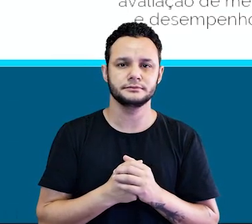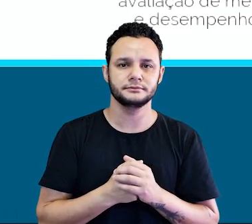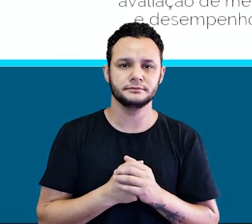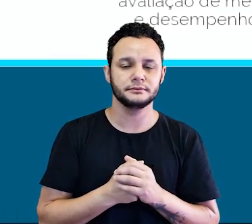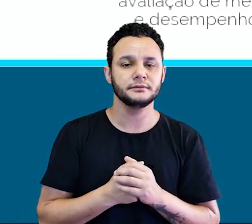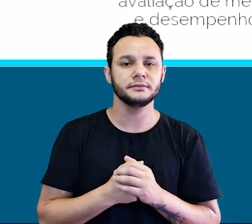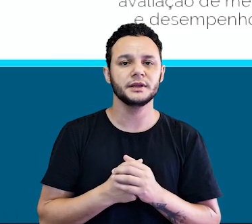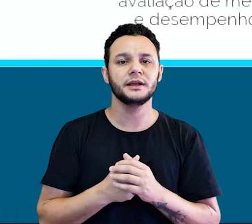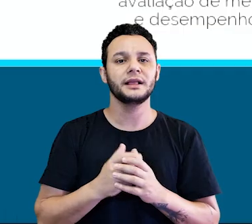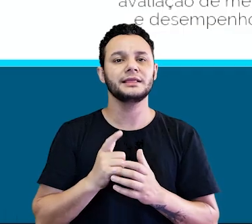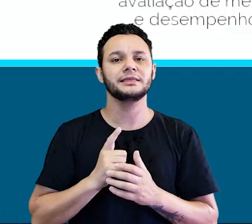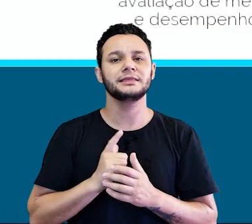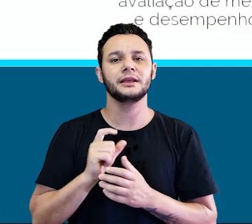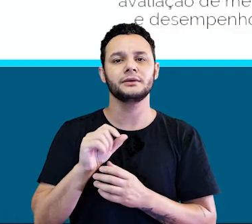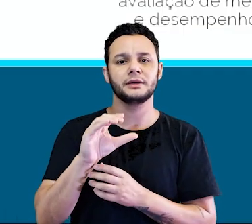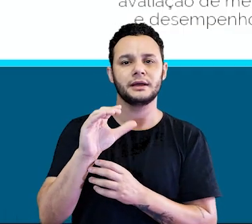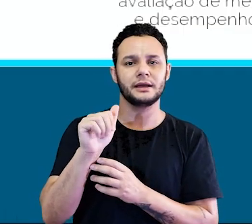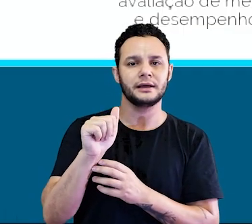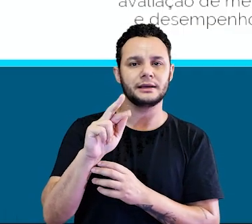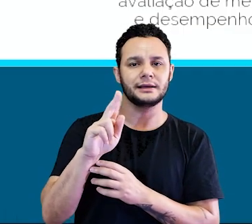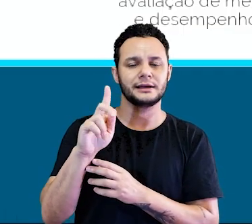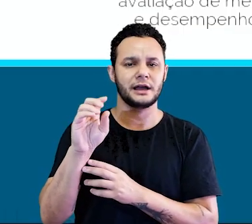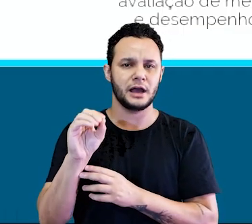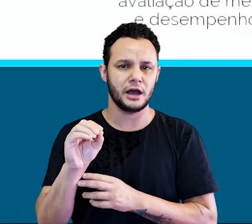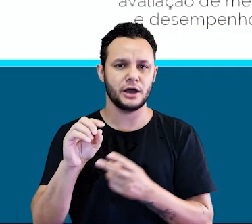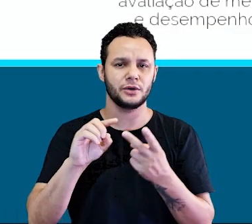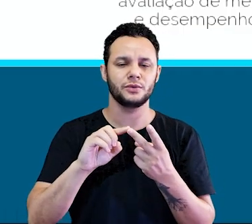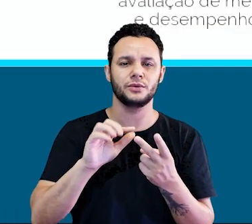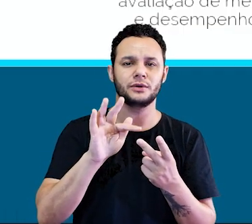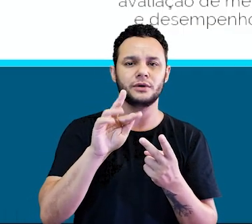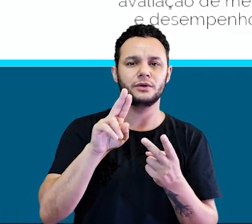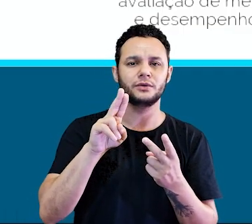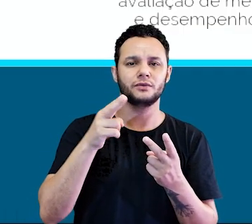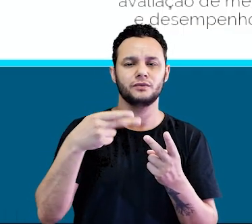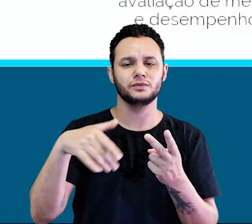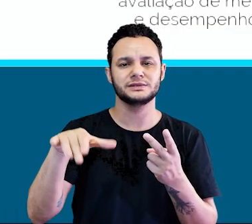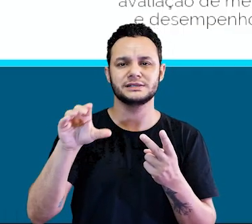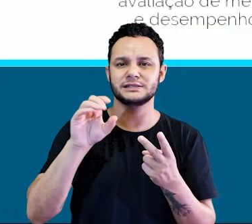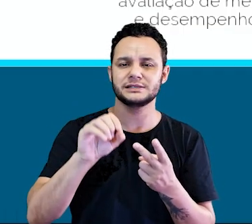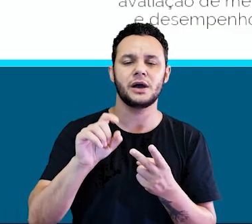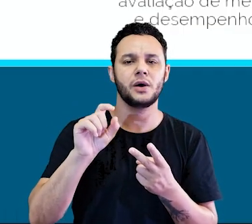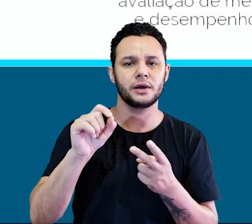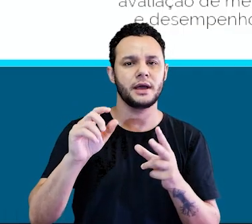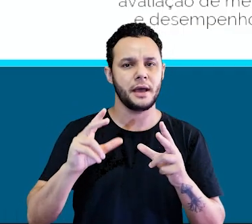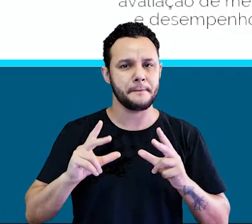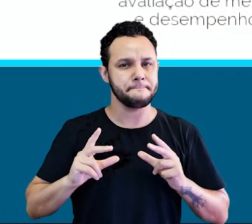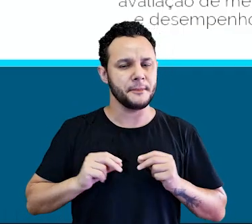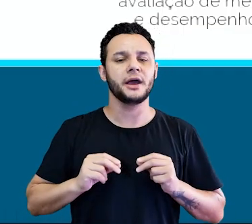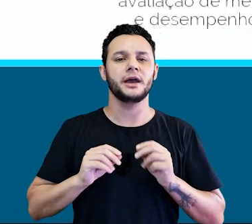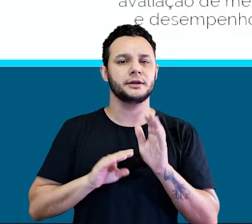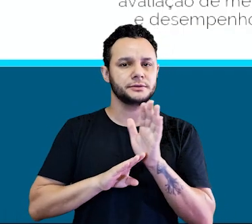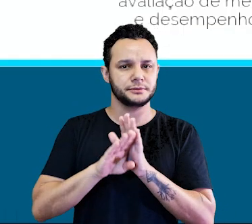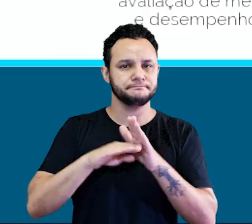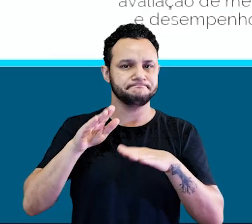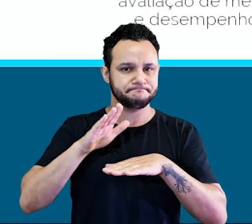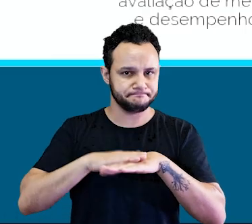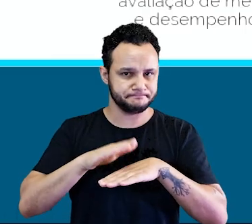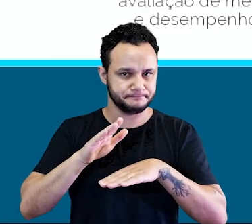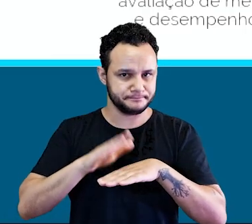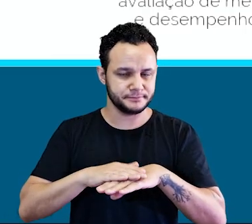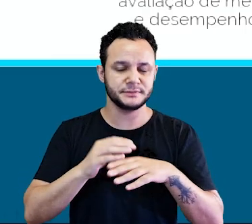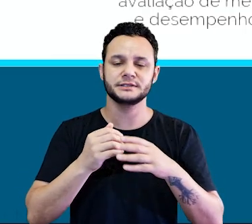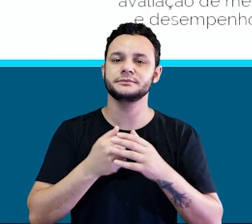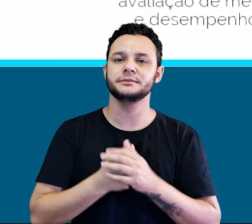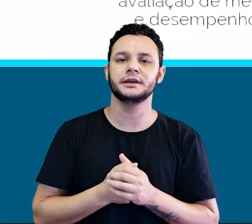quando, por exemplo, né, a gente tem o provimento de cargo ou função do gestor de acordo com critérios técnicos de mérito ou